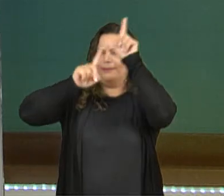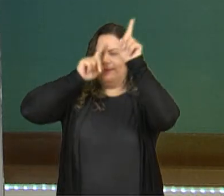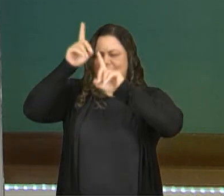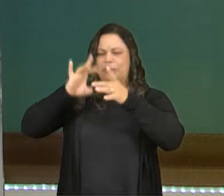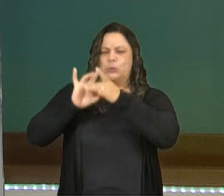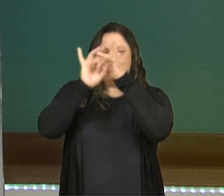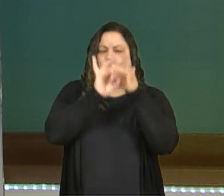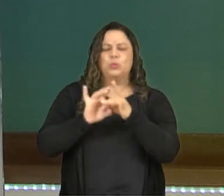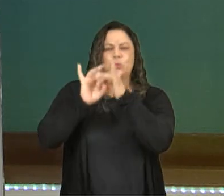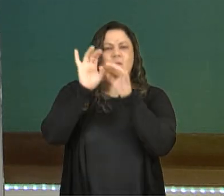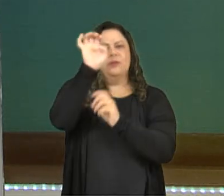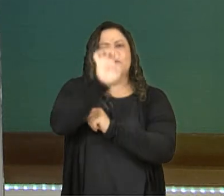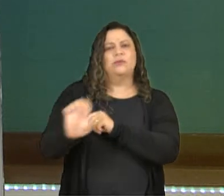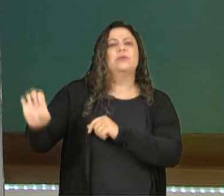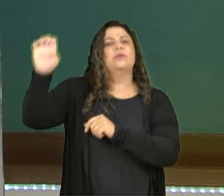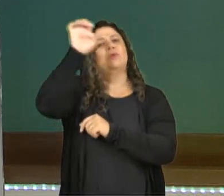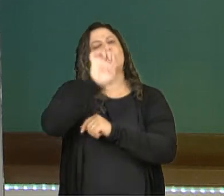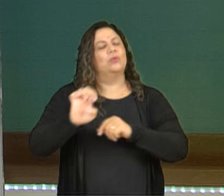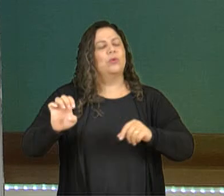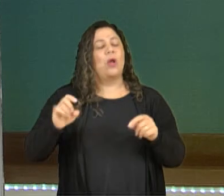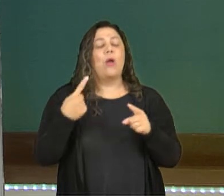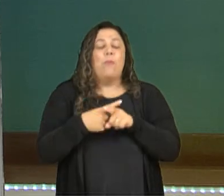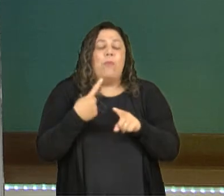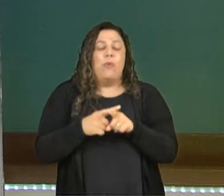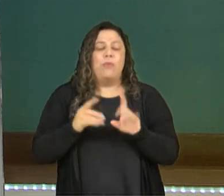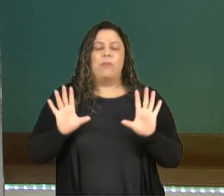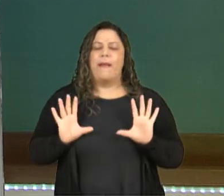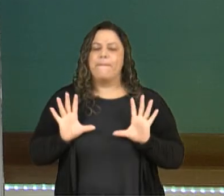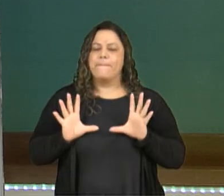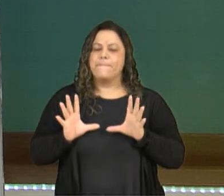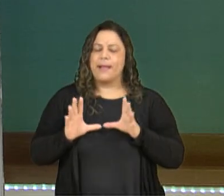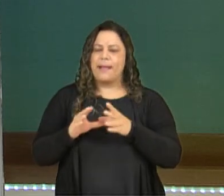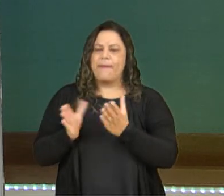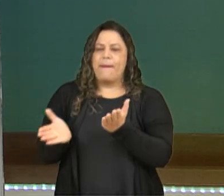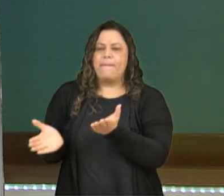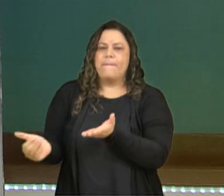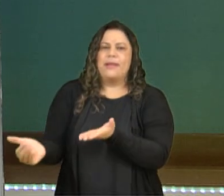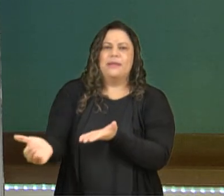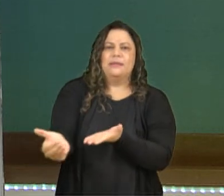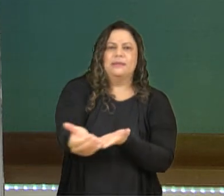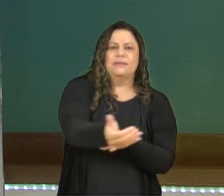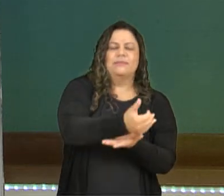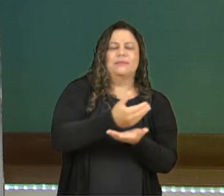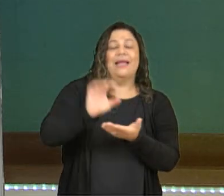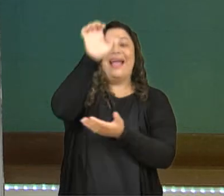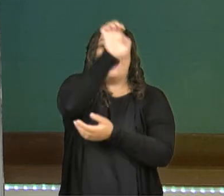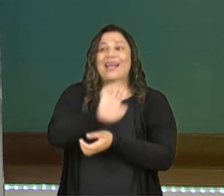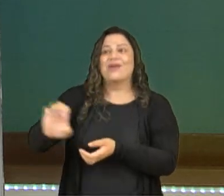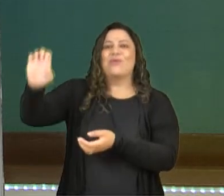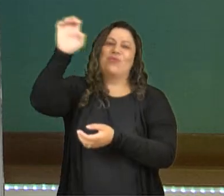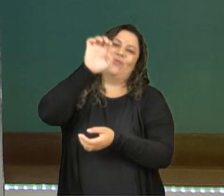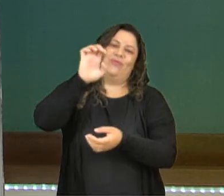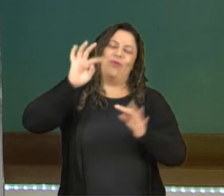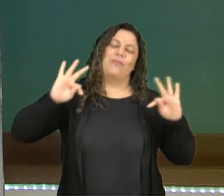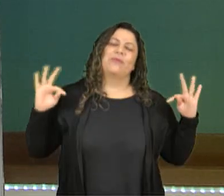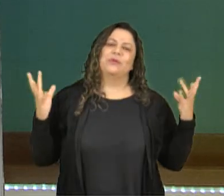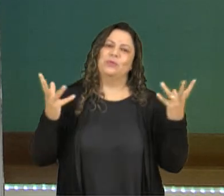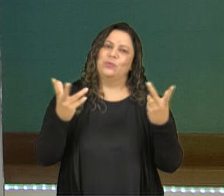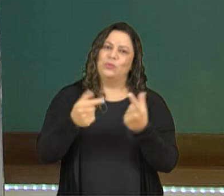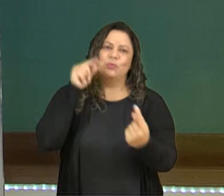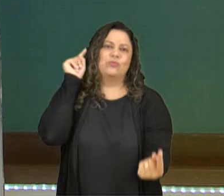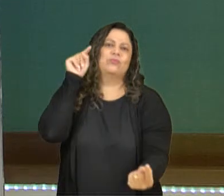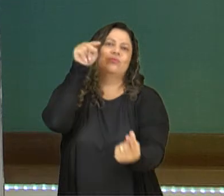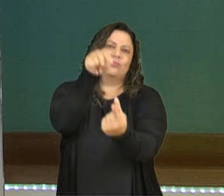Europeia, porque simplesmente uniu-se a Europa toda em torno desse mesmo objetivo. Aqui uma imagem